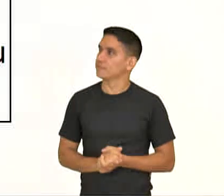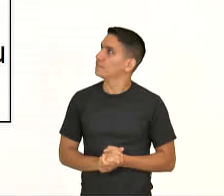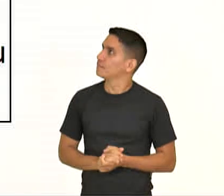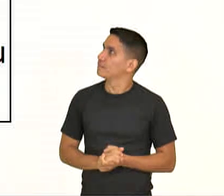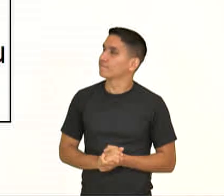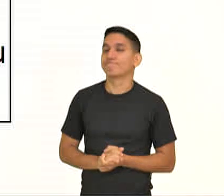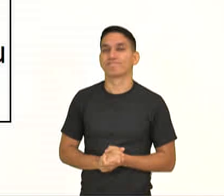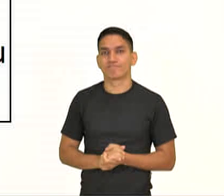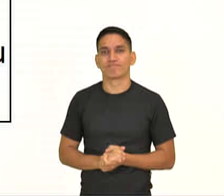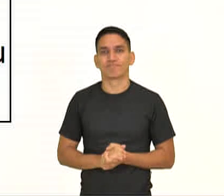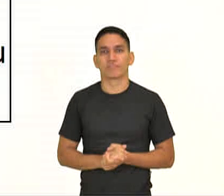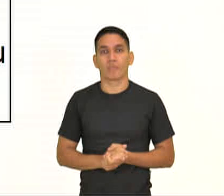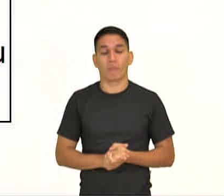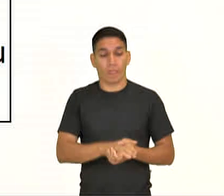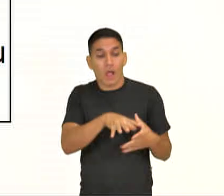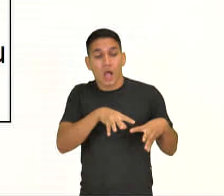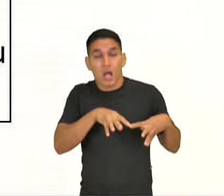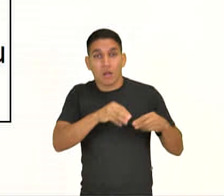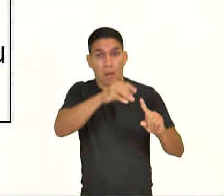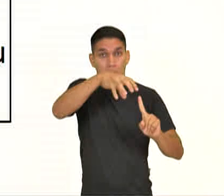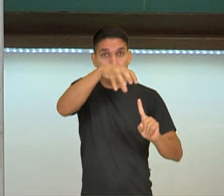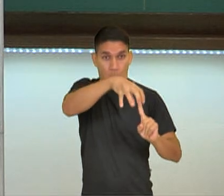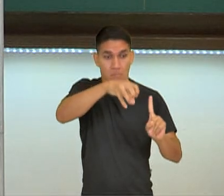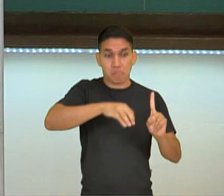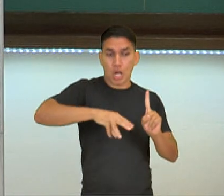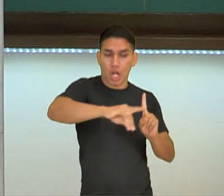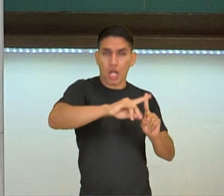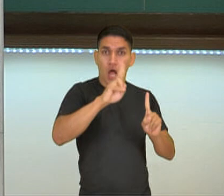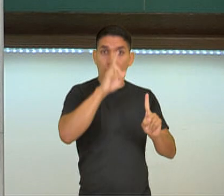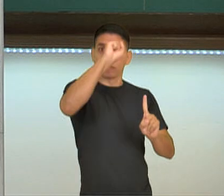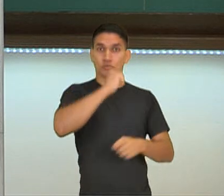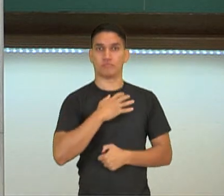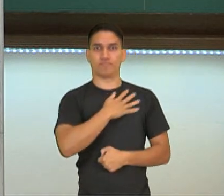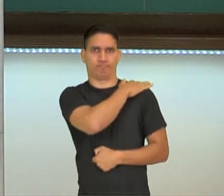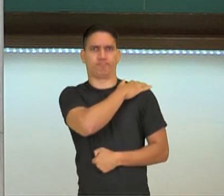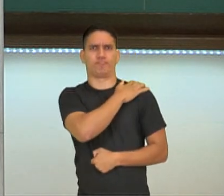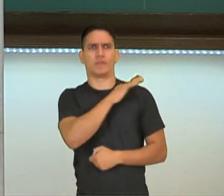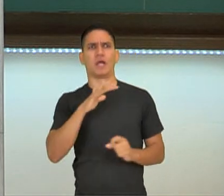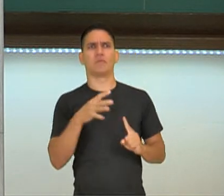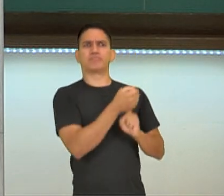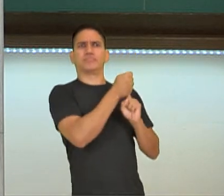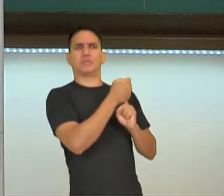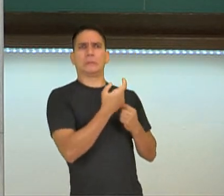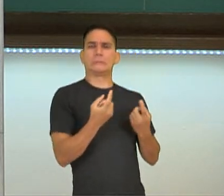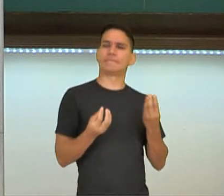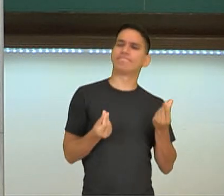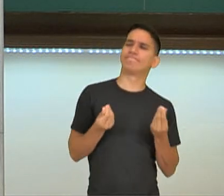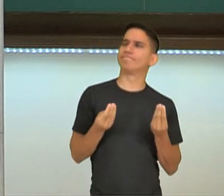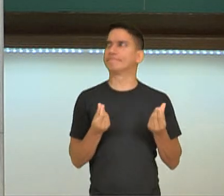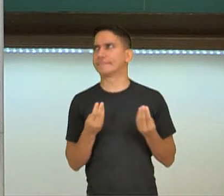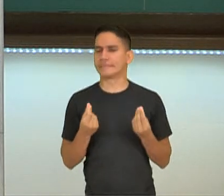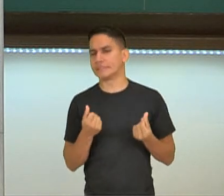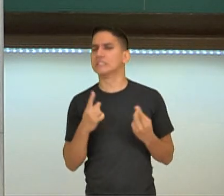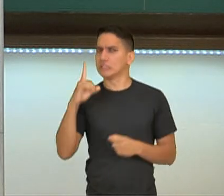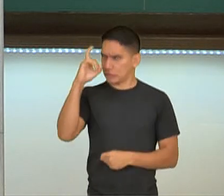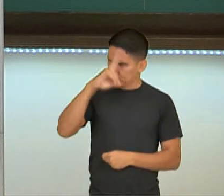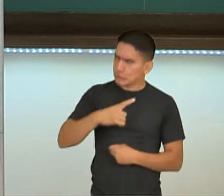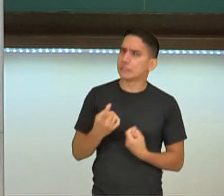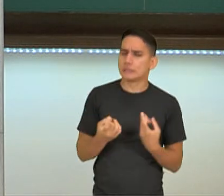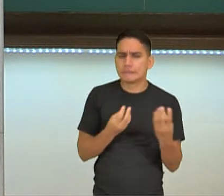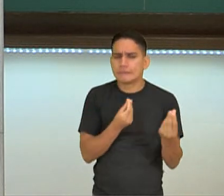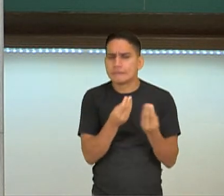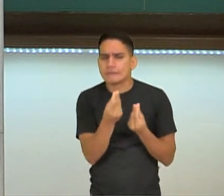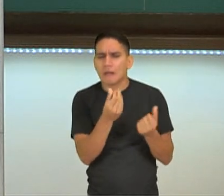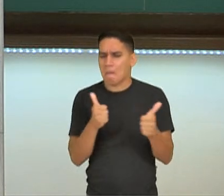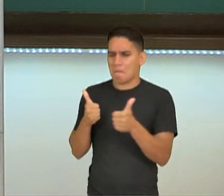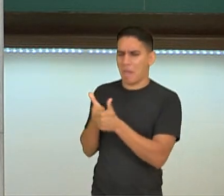Cuxi fortaleceu seu exército. Então, assim, foram dominados em 1530. Os cuxitas um olhou para o outro. Olha, tá difícil a coisa, né? Morar